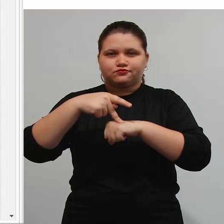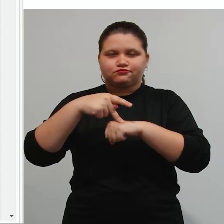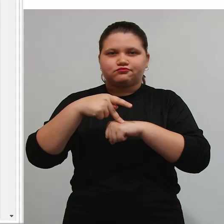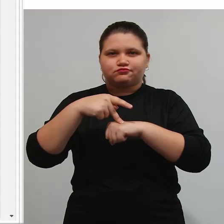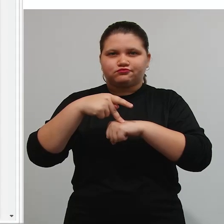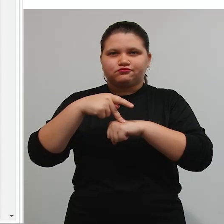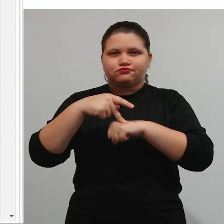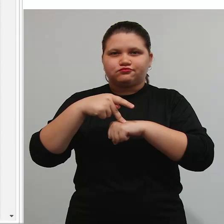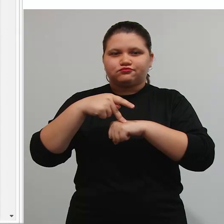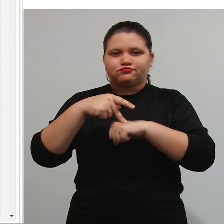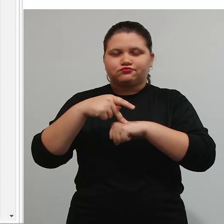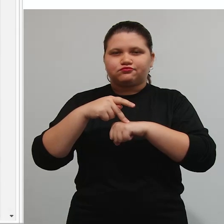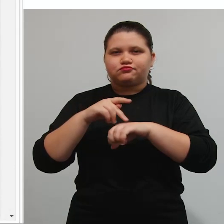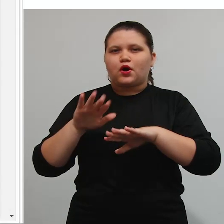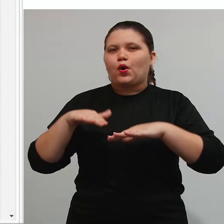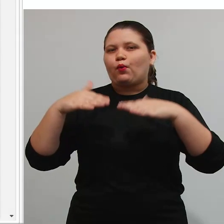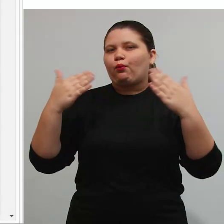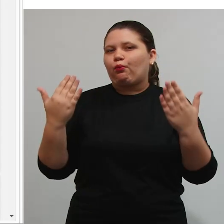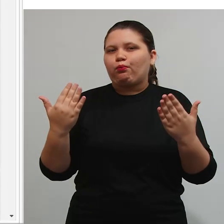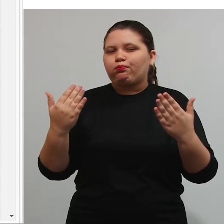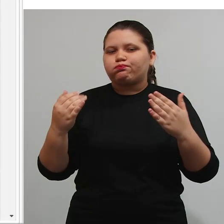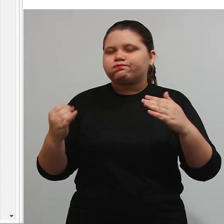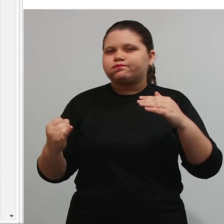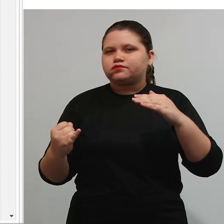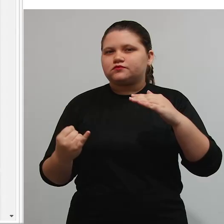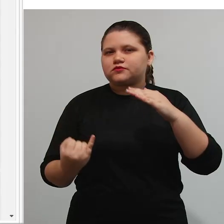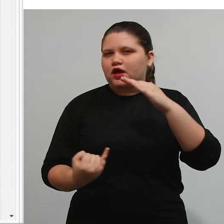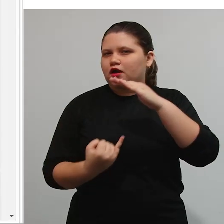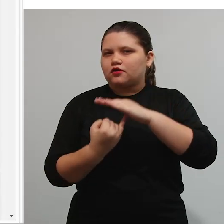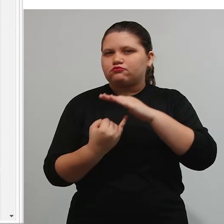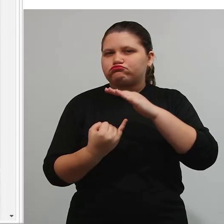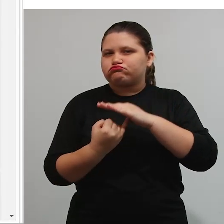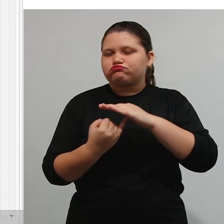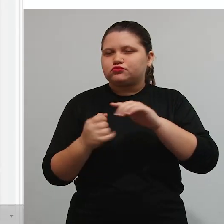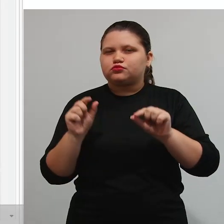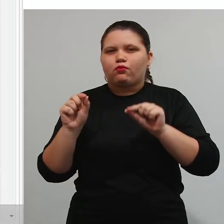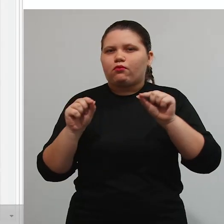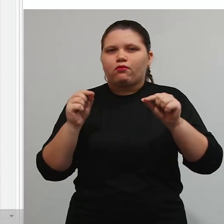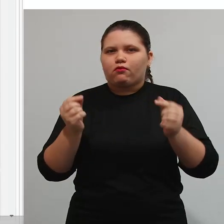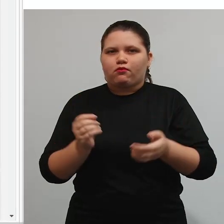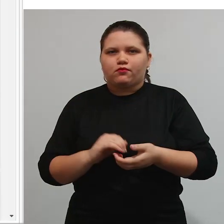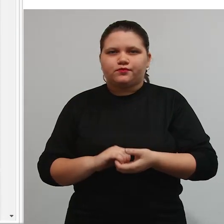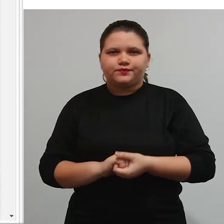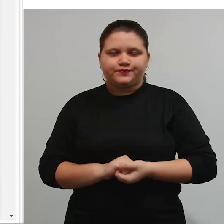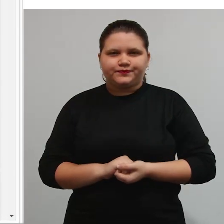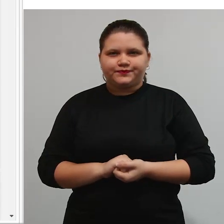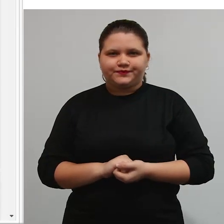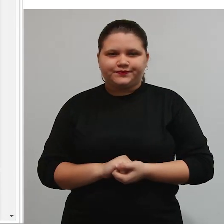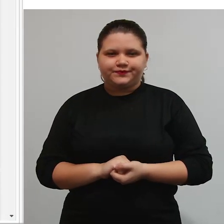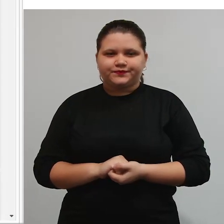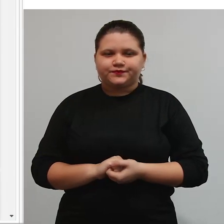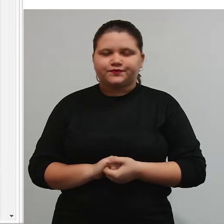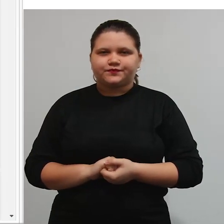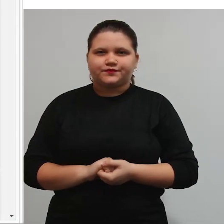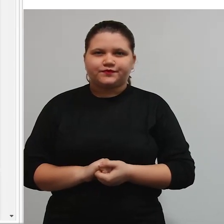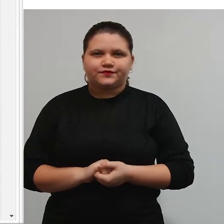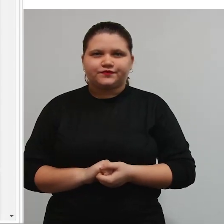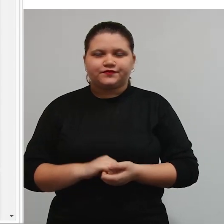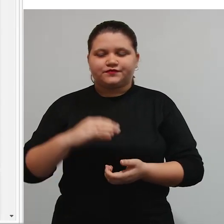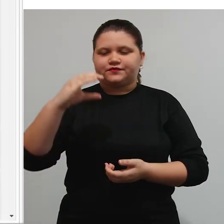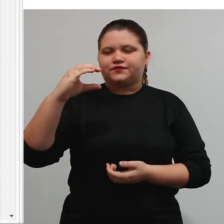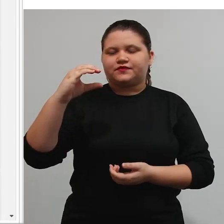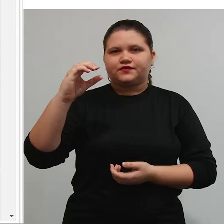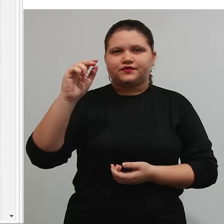referência, se é de uma entidade, como que são feitas as chamadas, o que é isso? O que são chamadas, professora? Chamadas